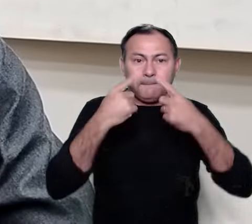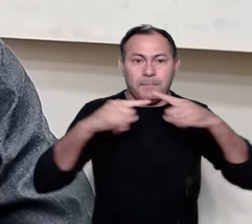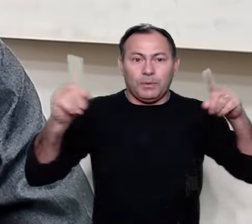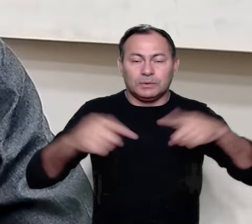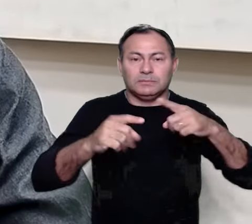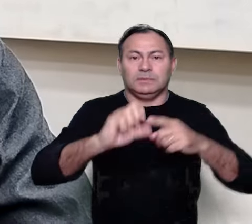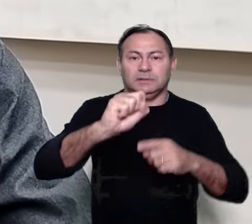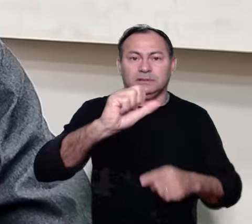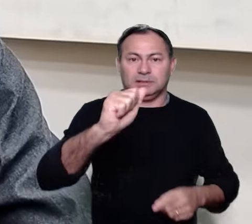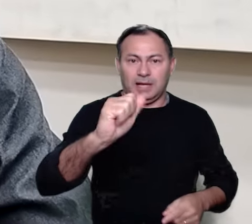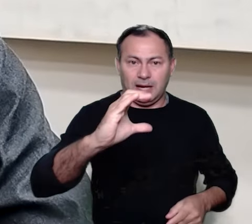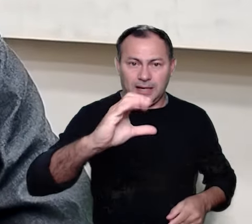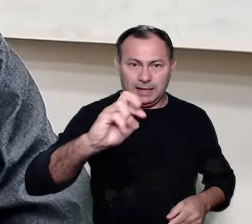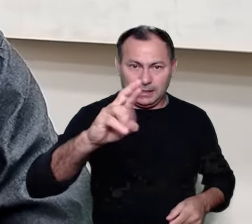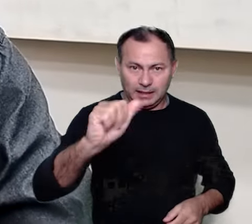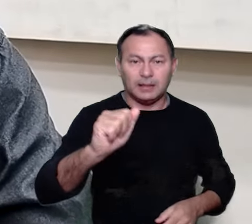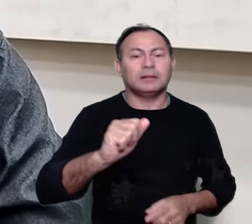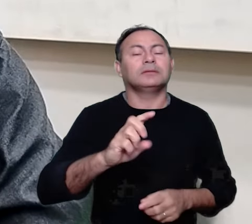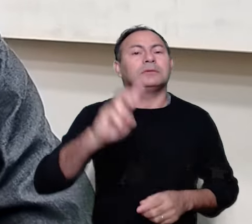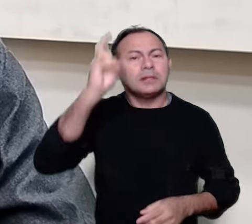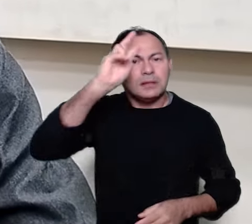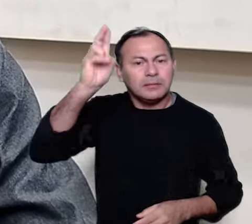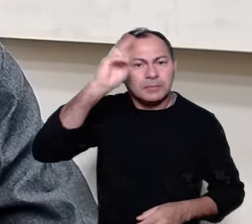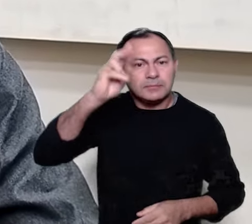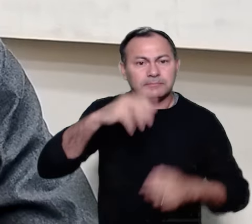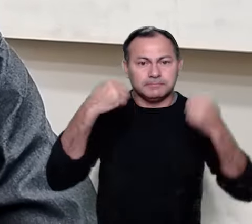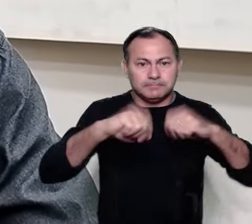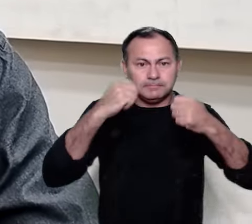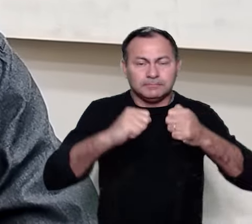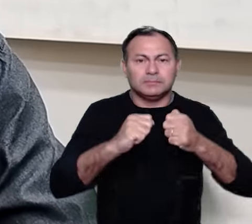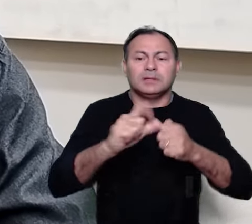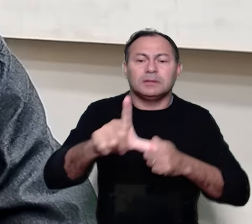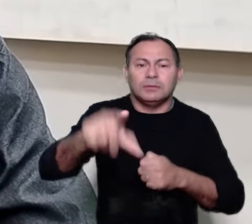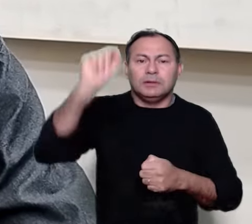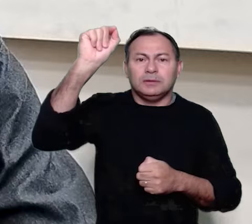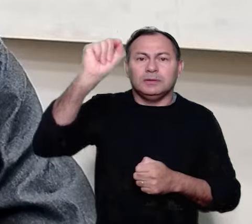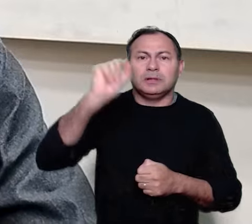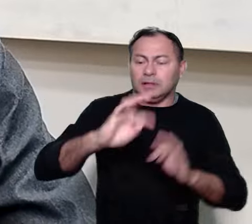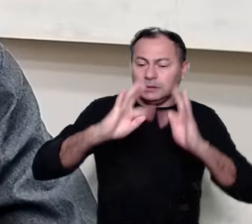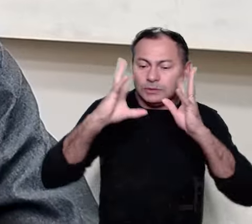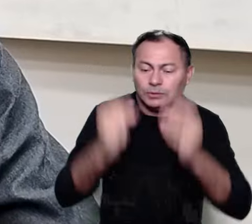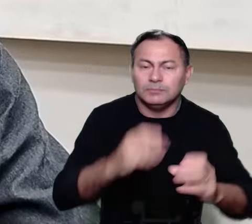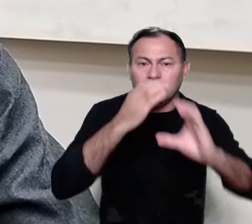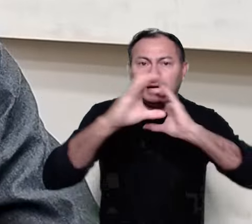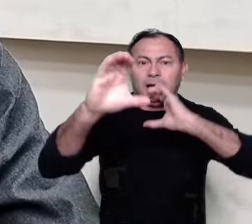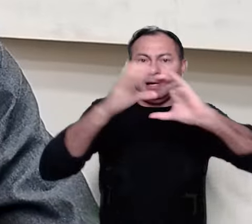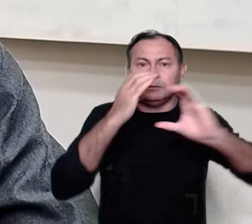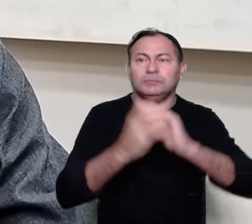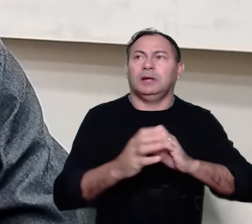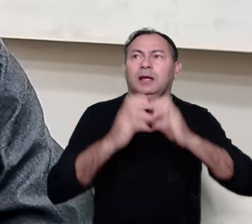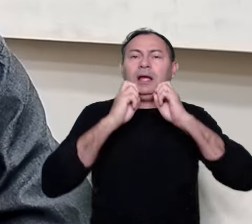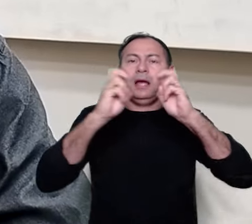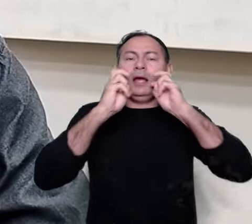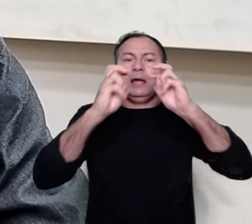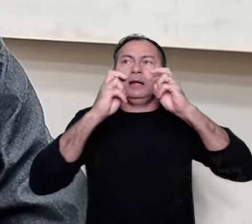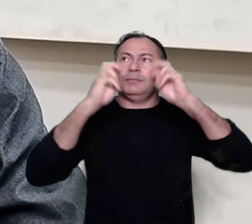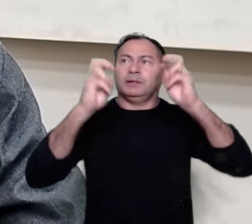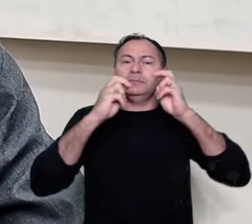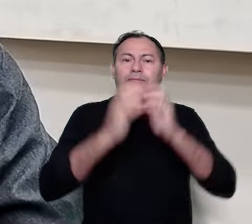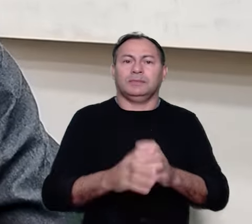instrução Musicam Sacram nos recorda que devemos priorizar para que todos cantem as